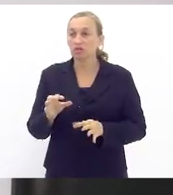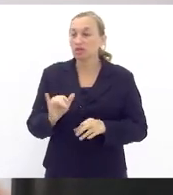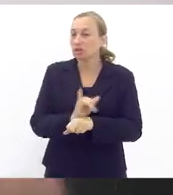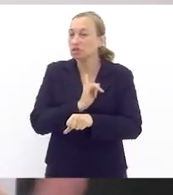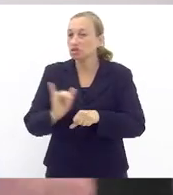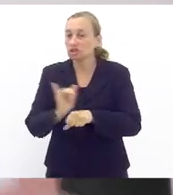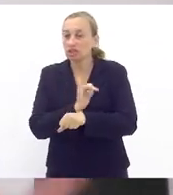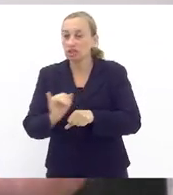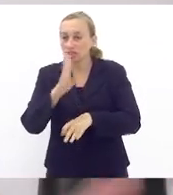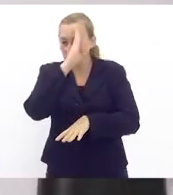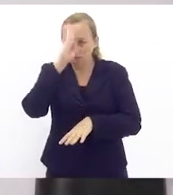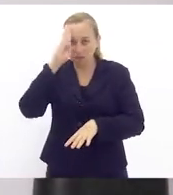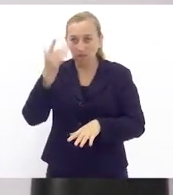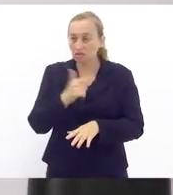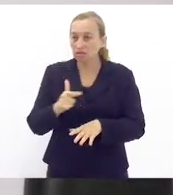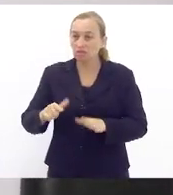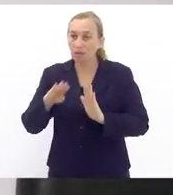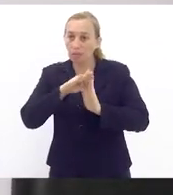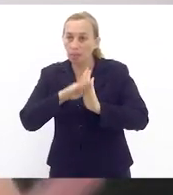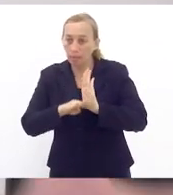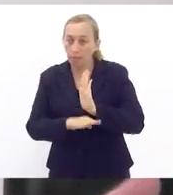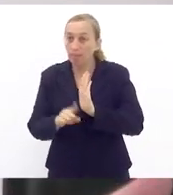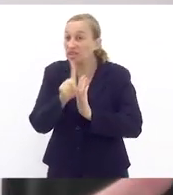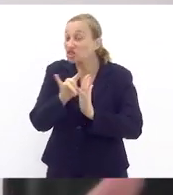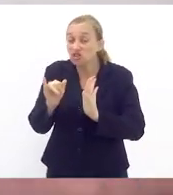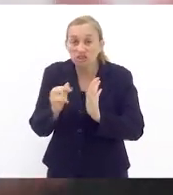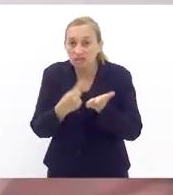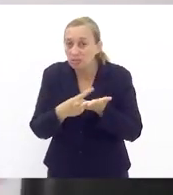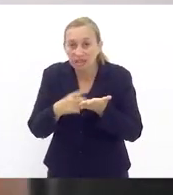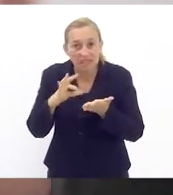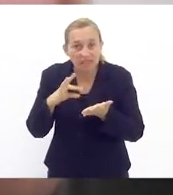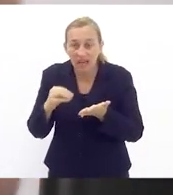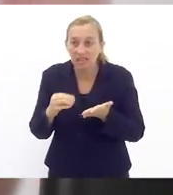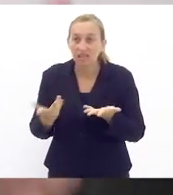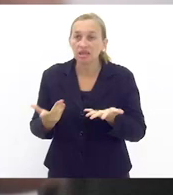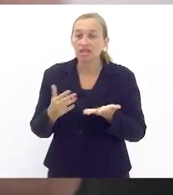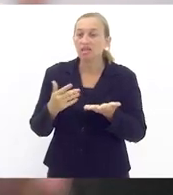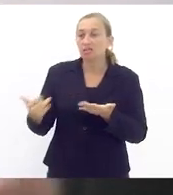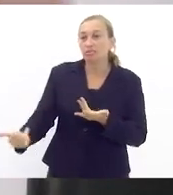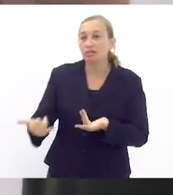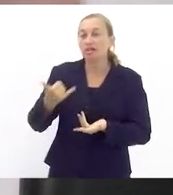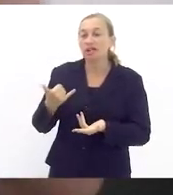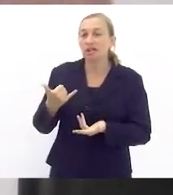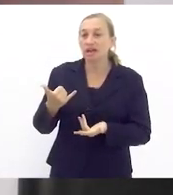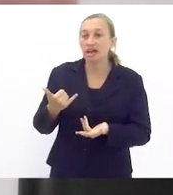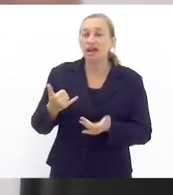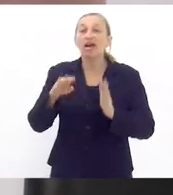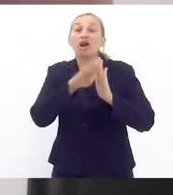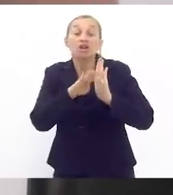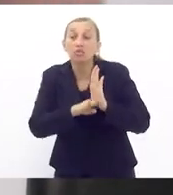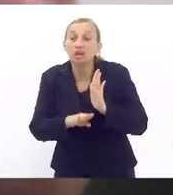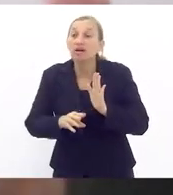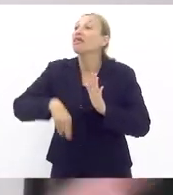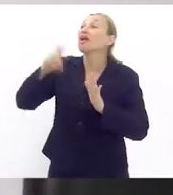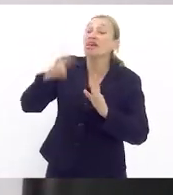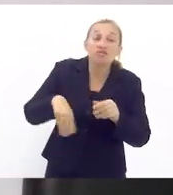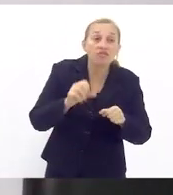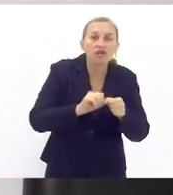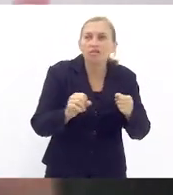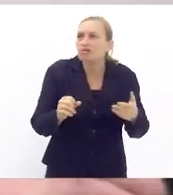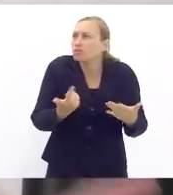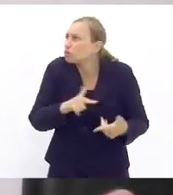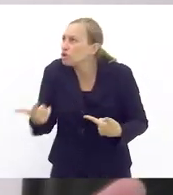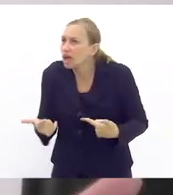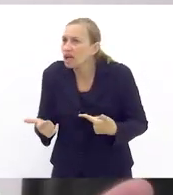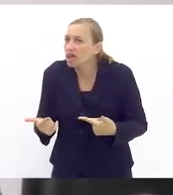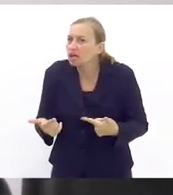acadêmico sem cronograma de datas então não adianta me ligar cara não